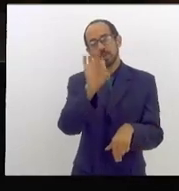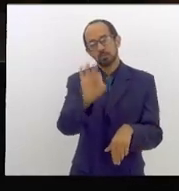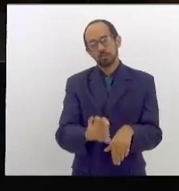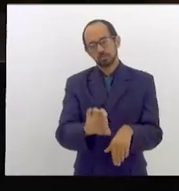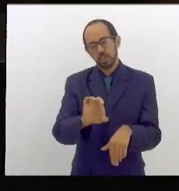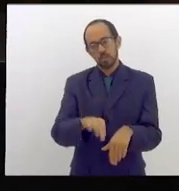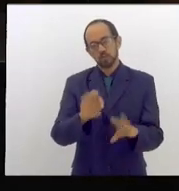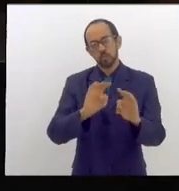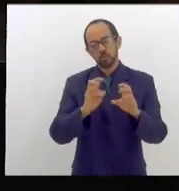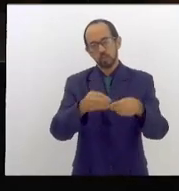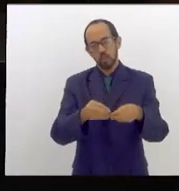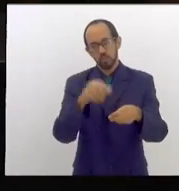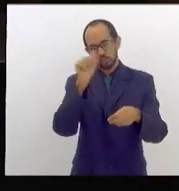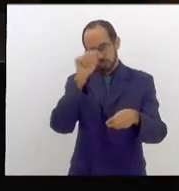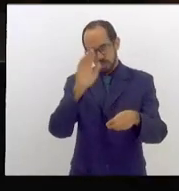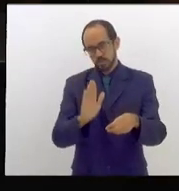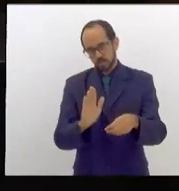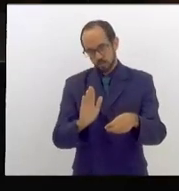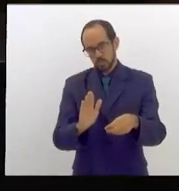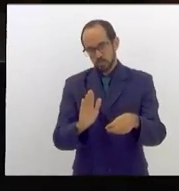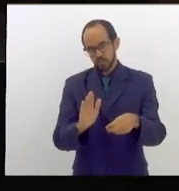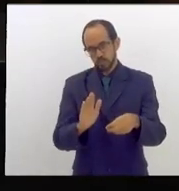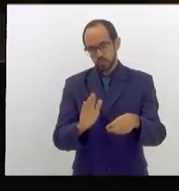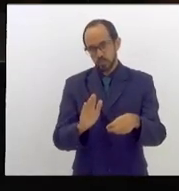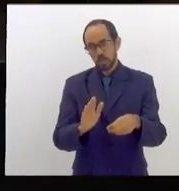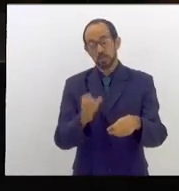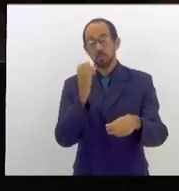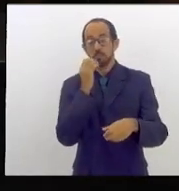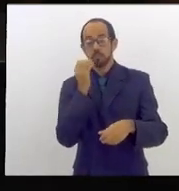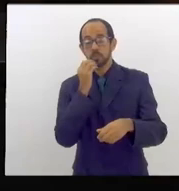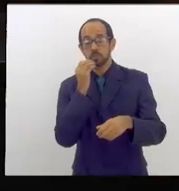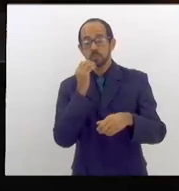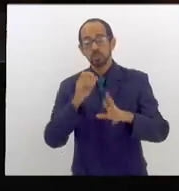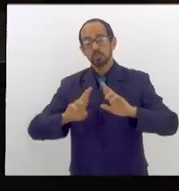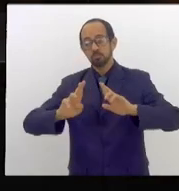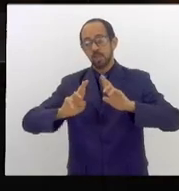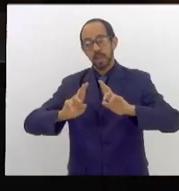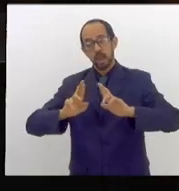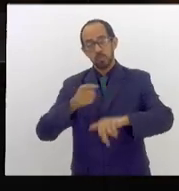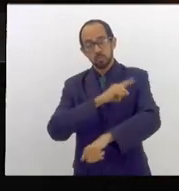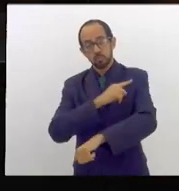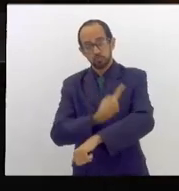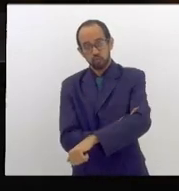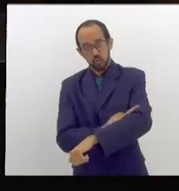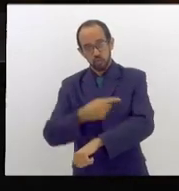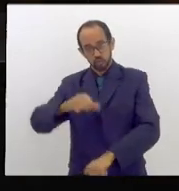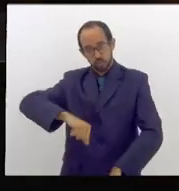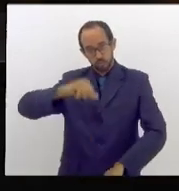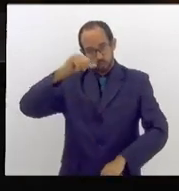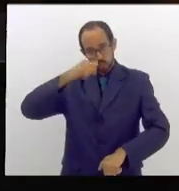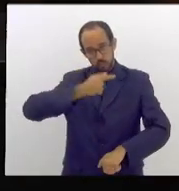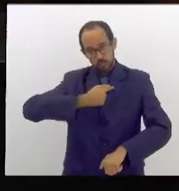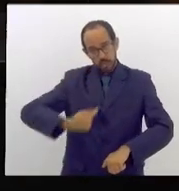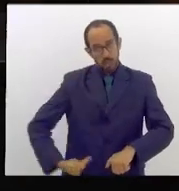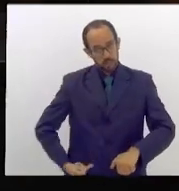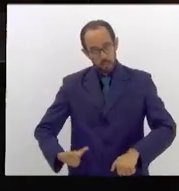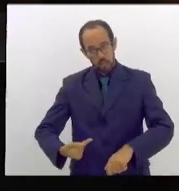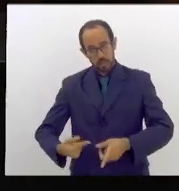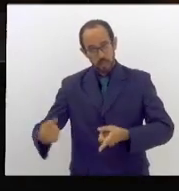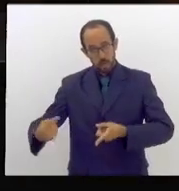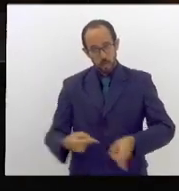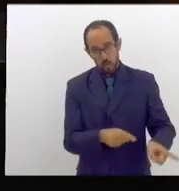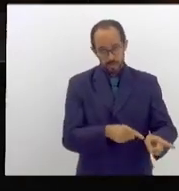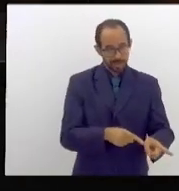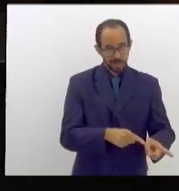e poderíamos esperar um esforço ou seja do governador em combater a miséria mas o que a gente vê